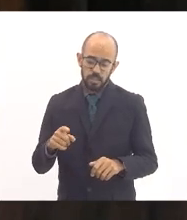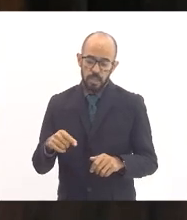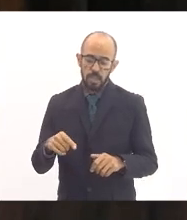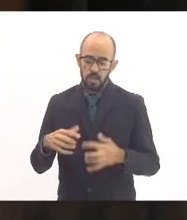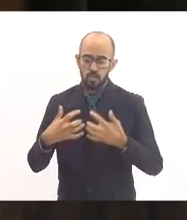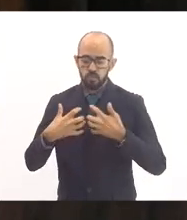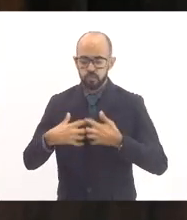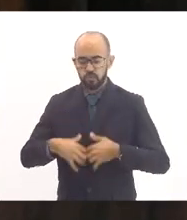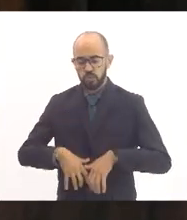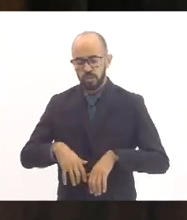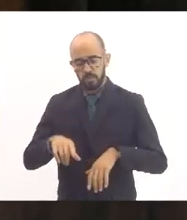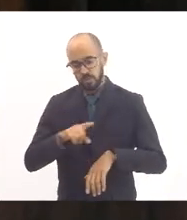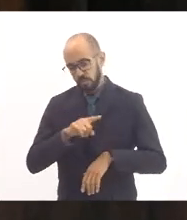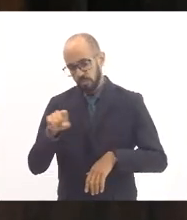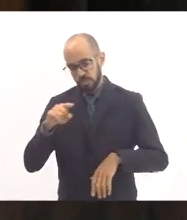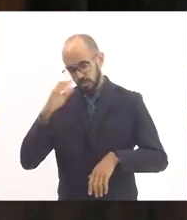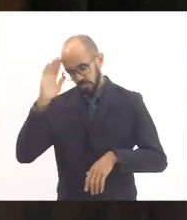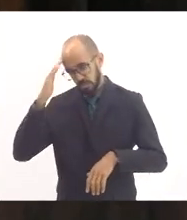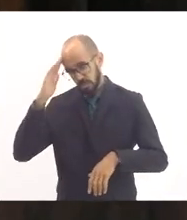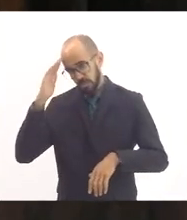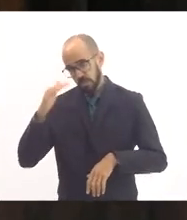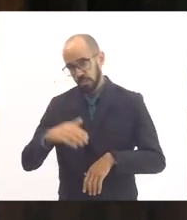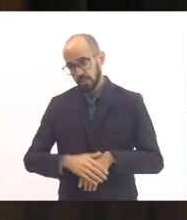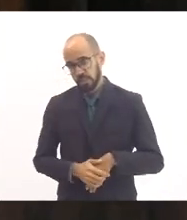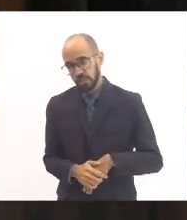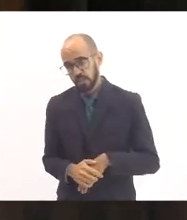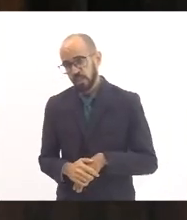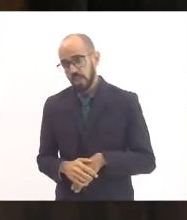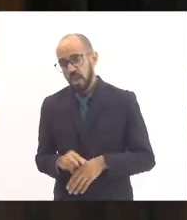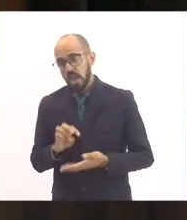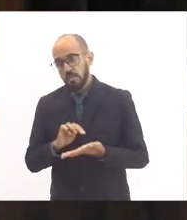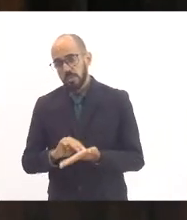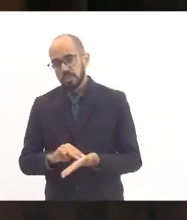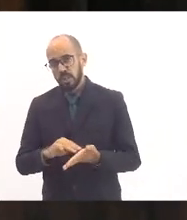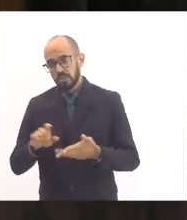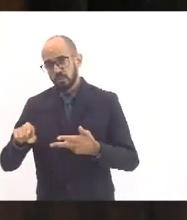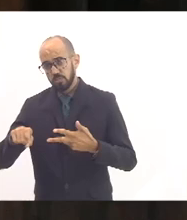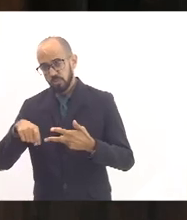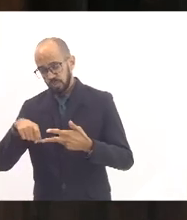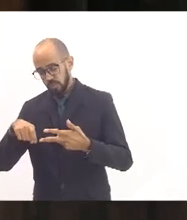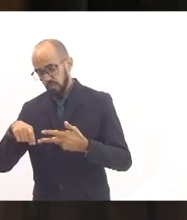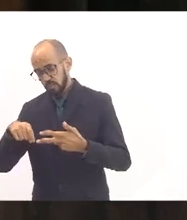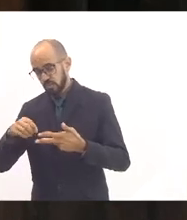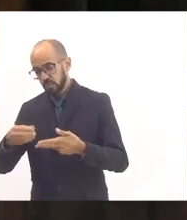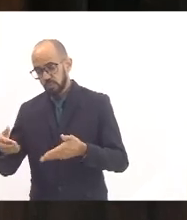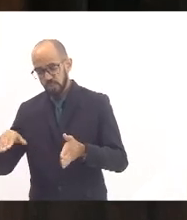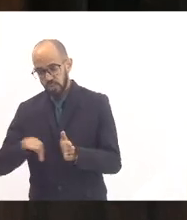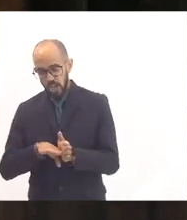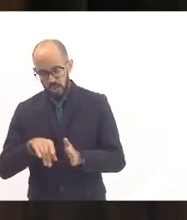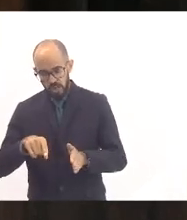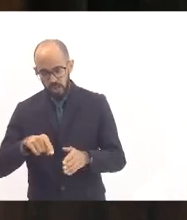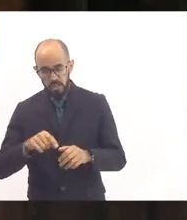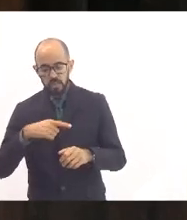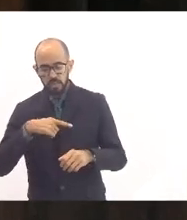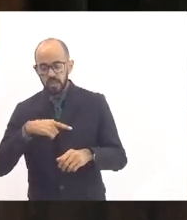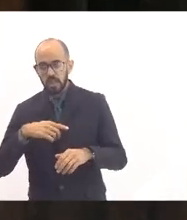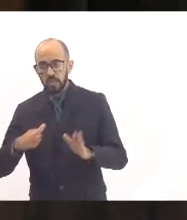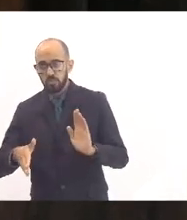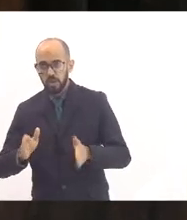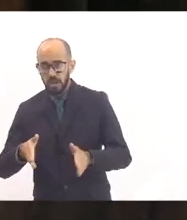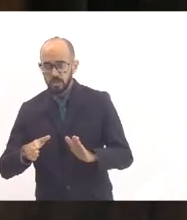do processo professores entendo e a mensagem vem do Poder Executivo abre-se o prazo para emendas